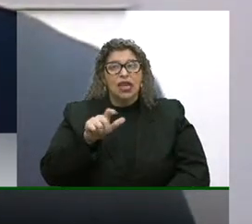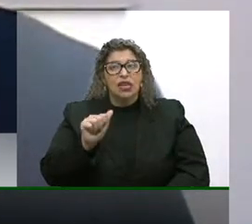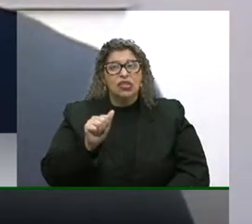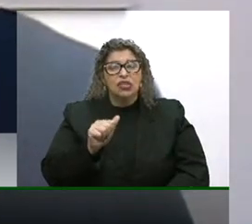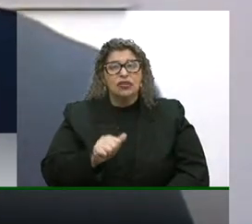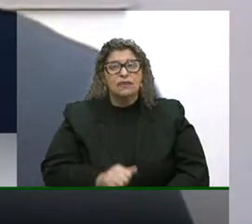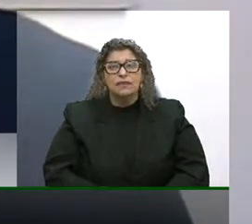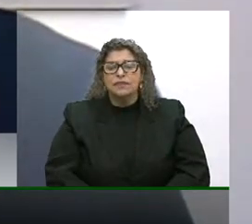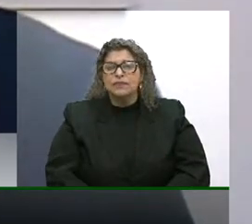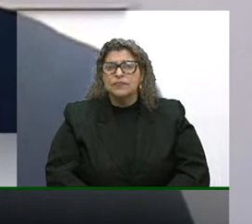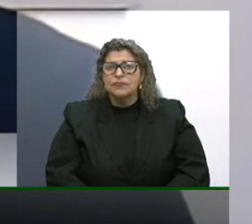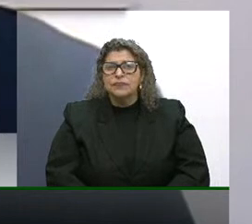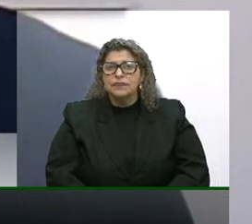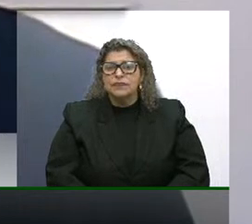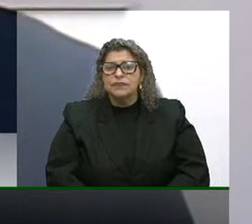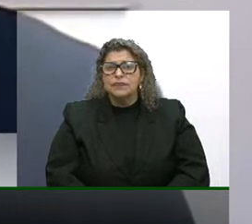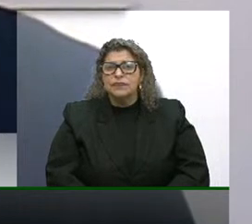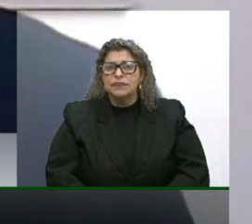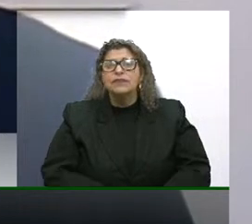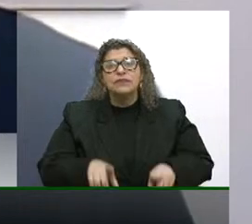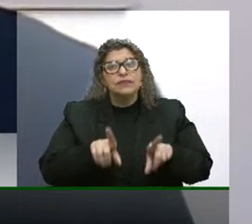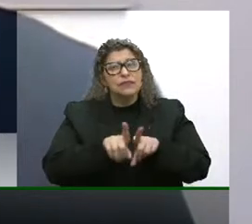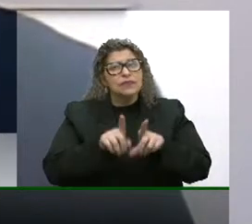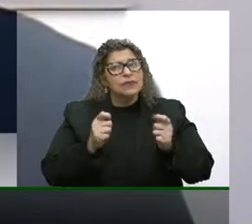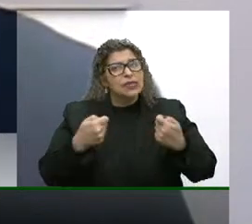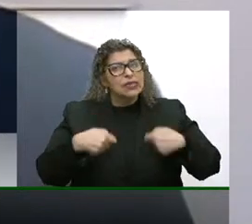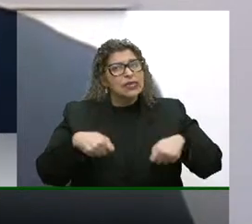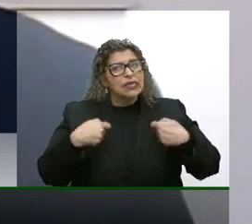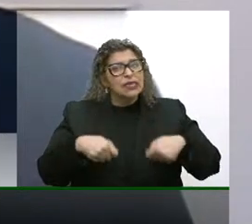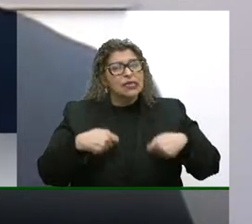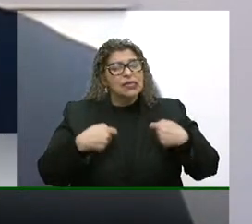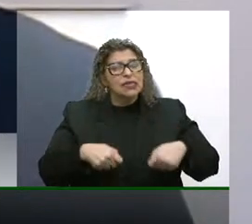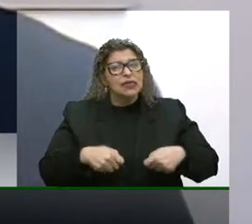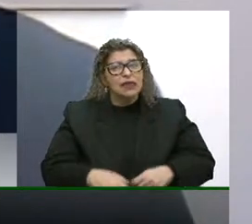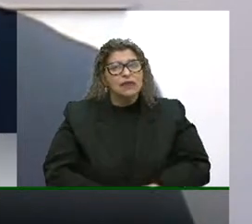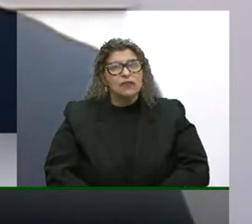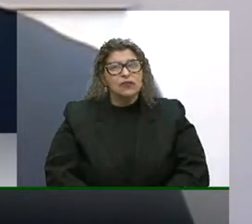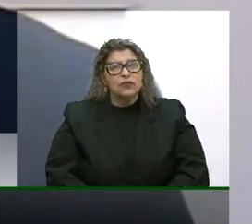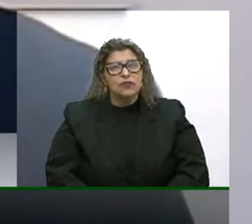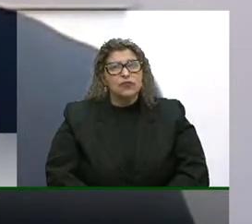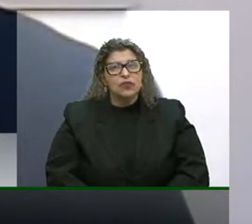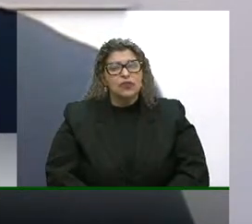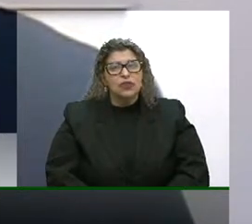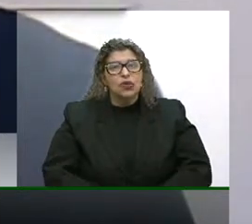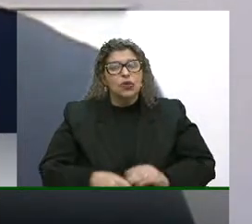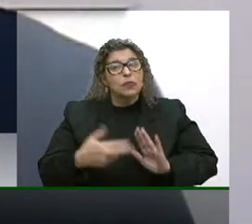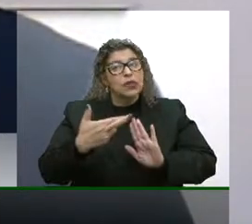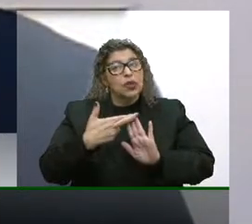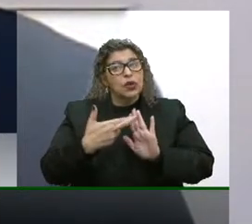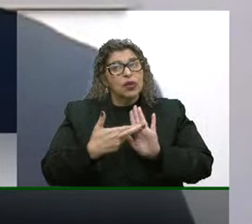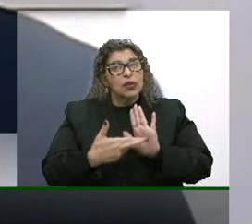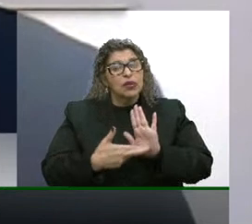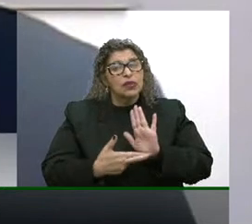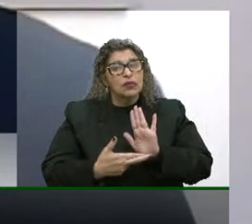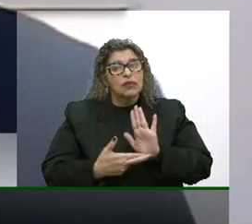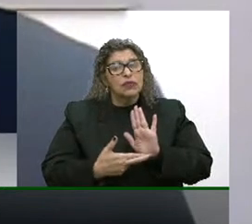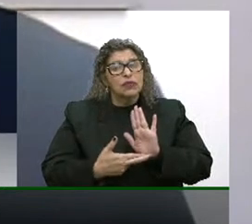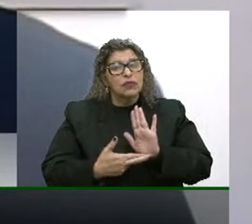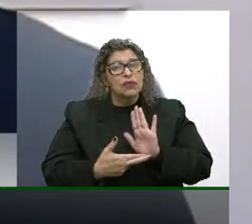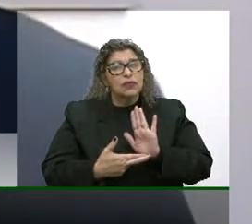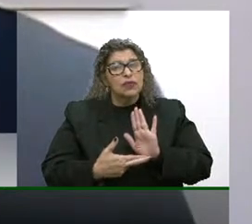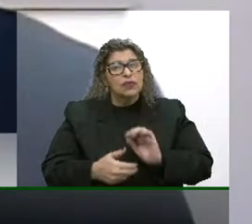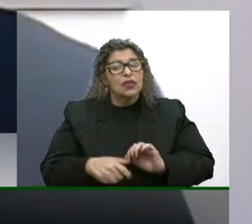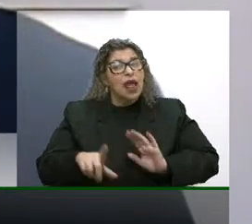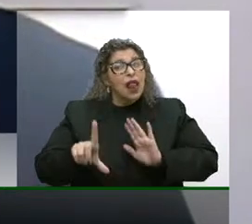receita, trazendo, então, a necessidade de serem cumpridos os requisitos previstos